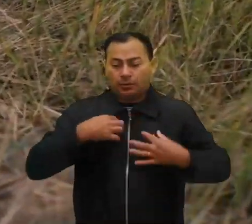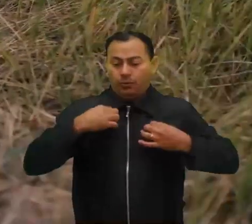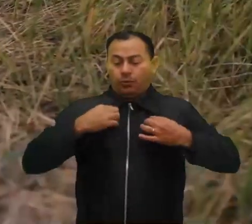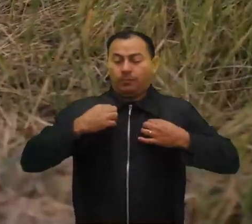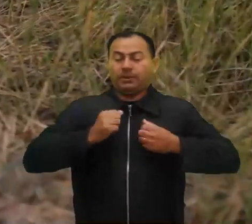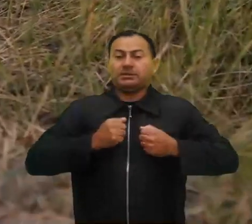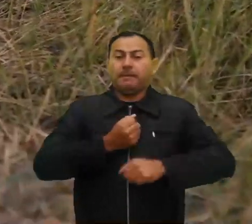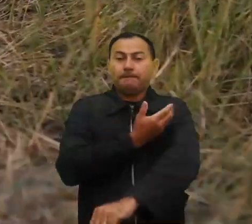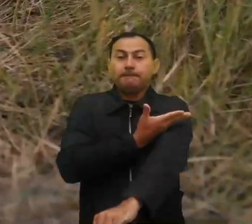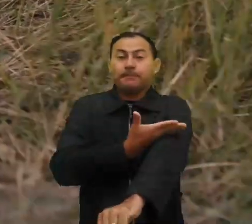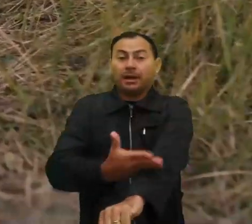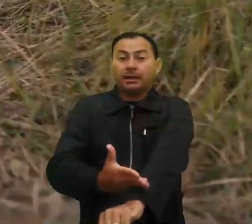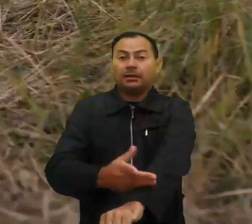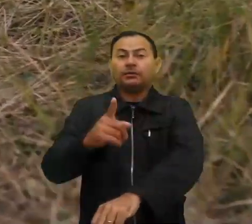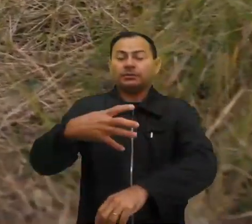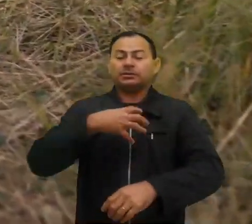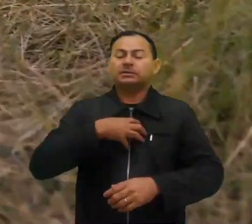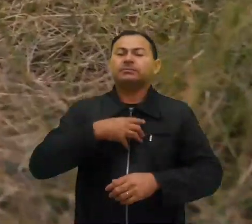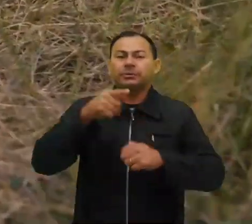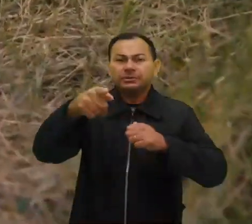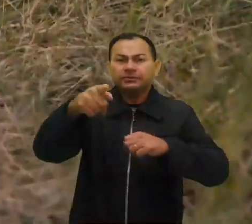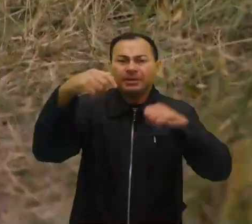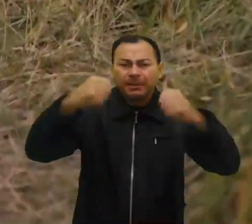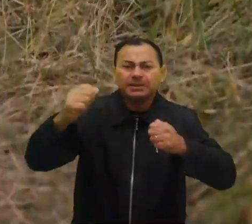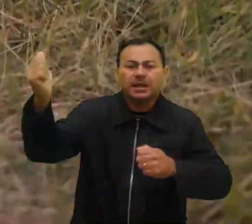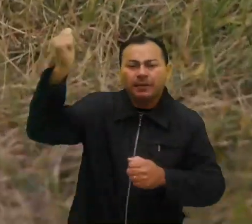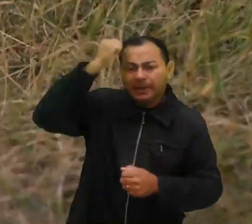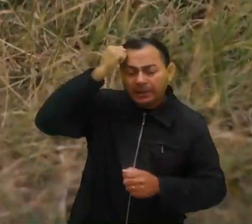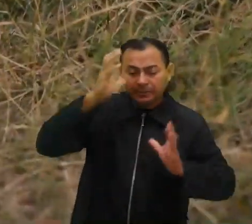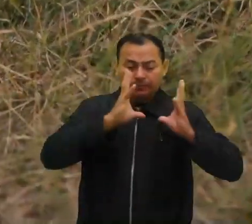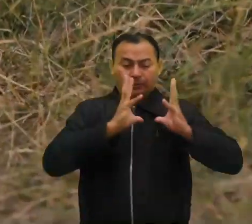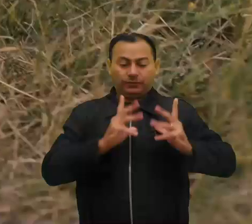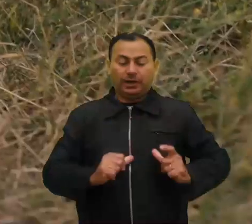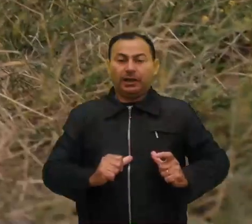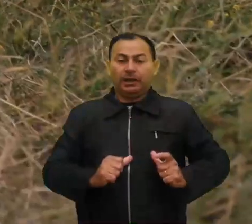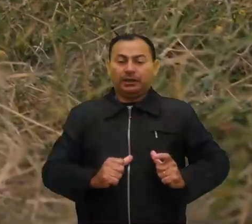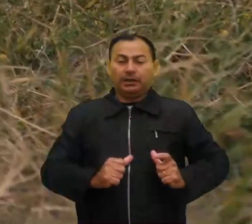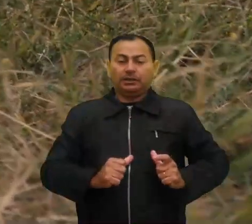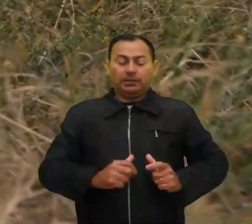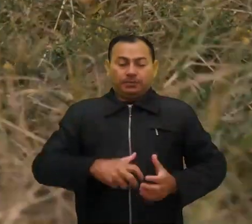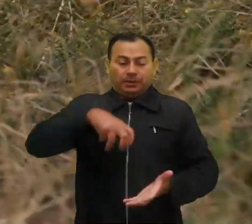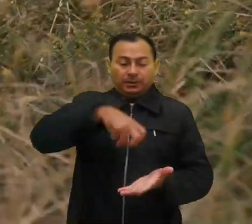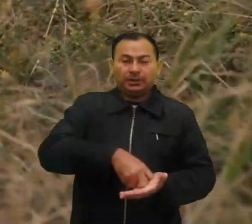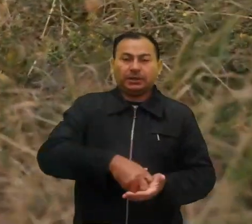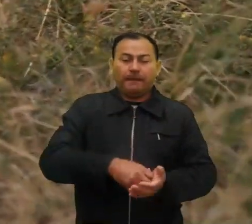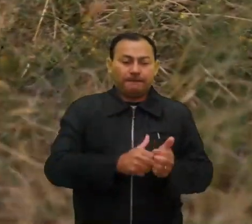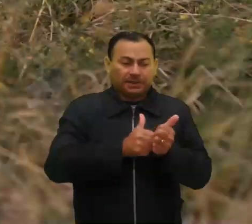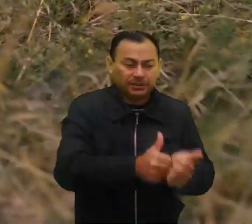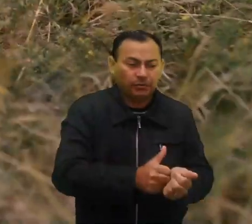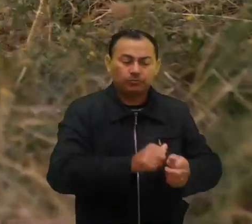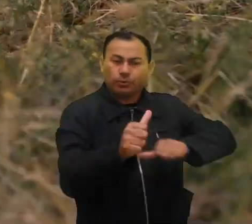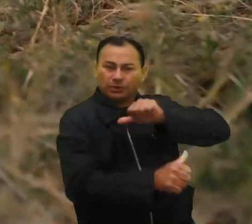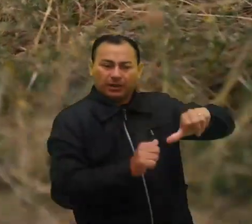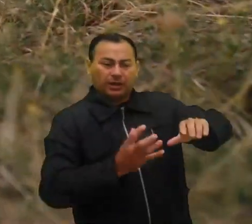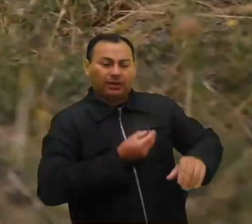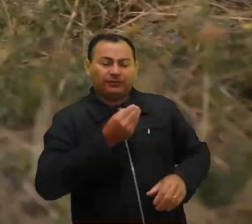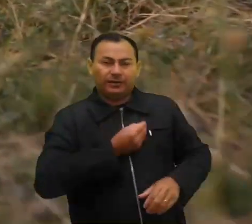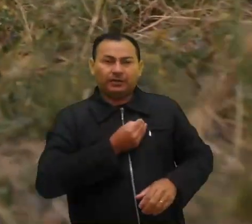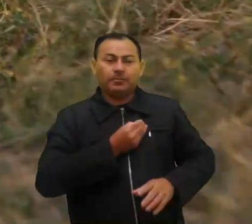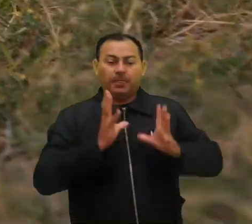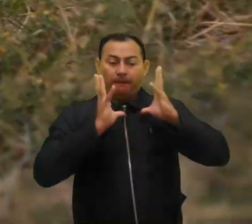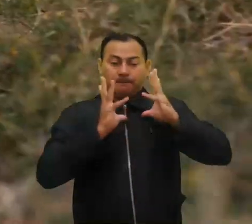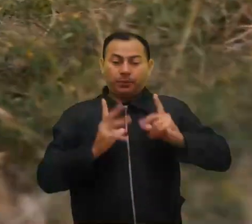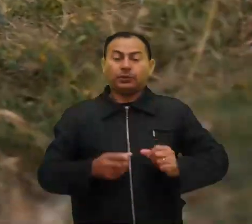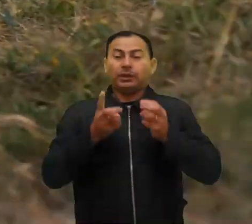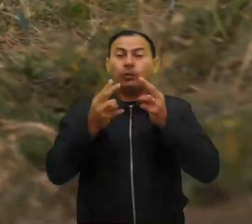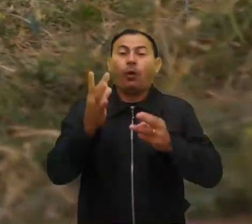roupas brancas. Você deve se arrepender e ser purificada pelo fogo do castigo da perseguição para que fique